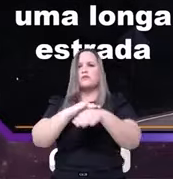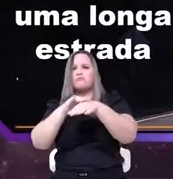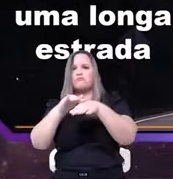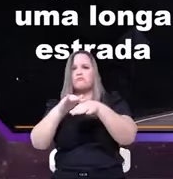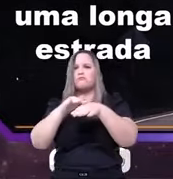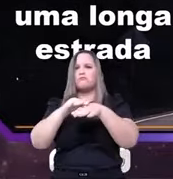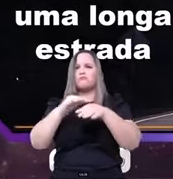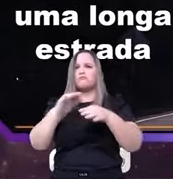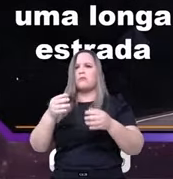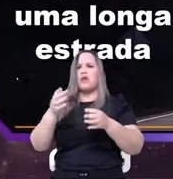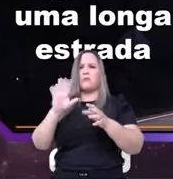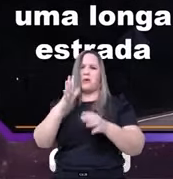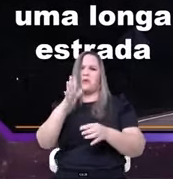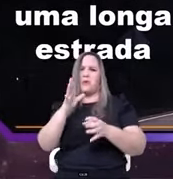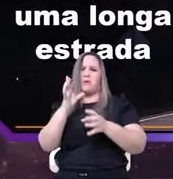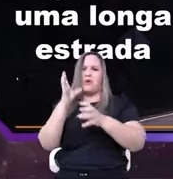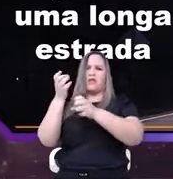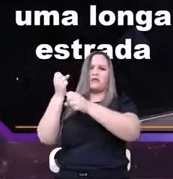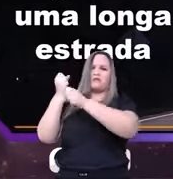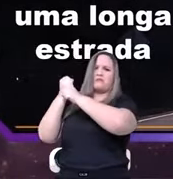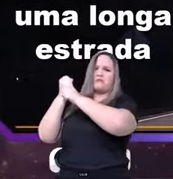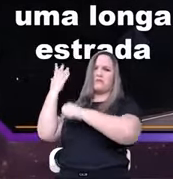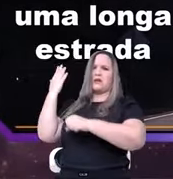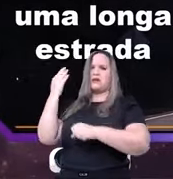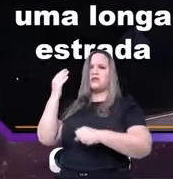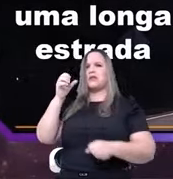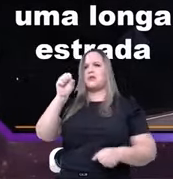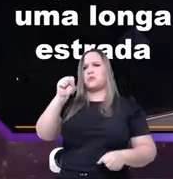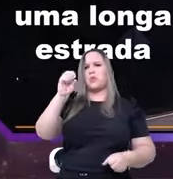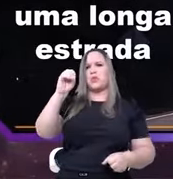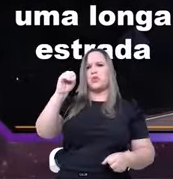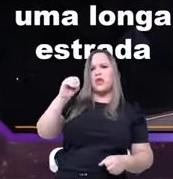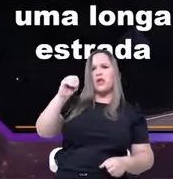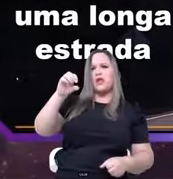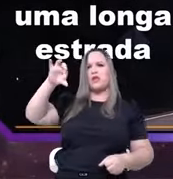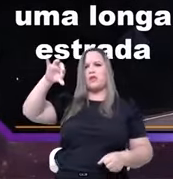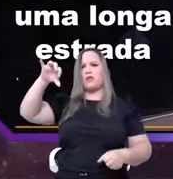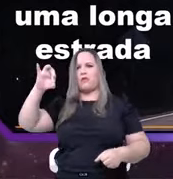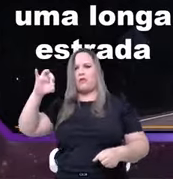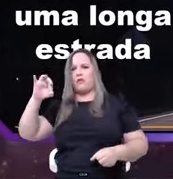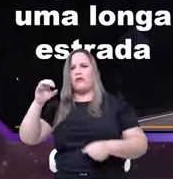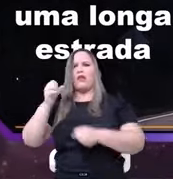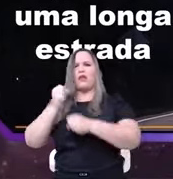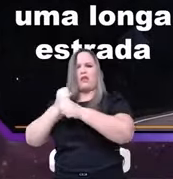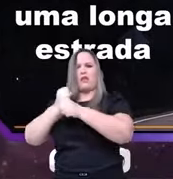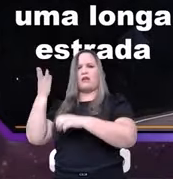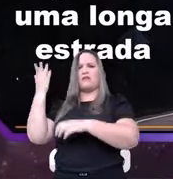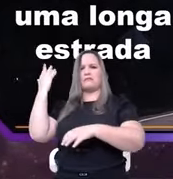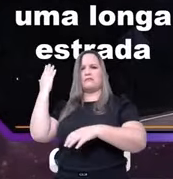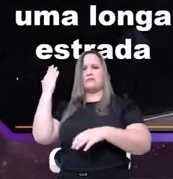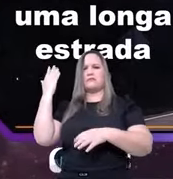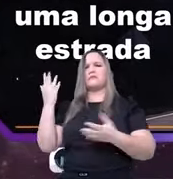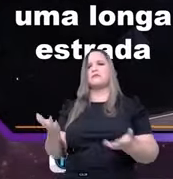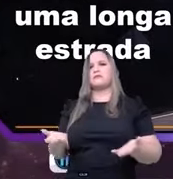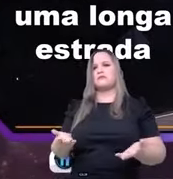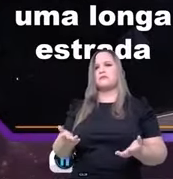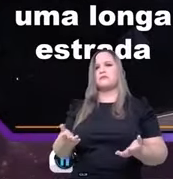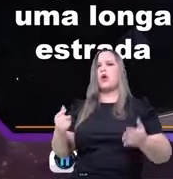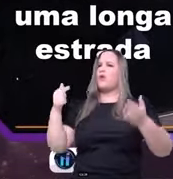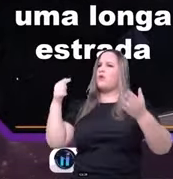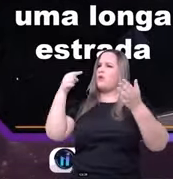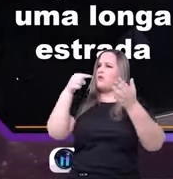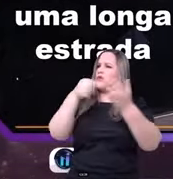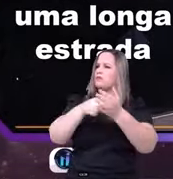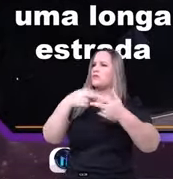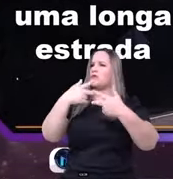anos 80, 90, com algumas precursões, com algumas iniciativas, com algumas ideias sobre ágil, com